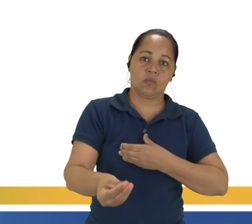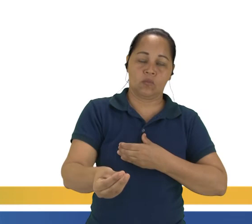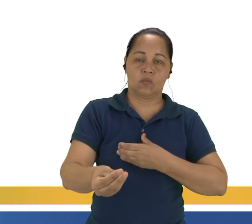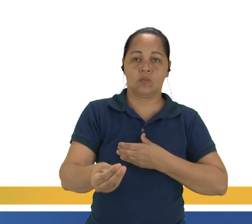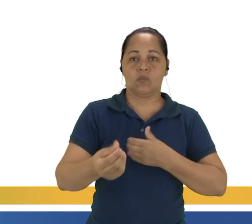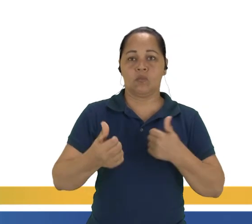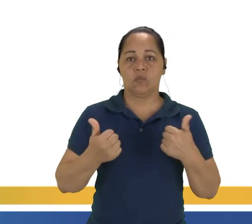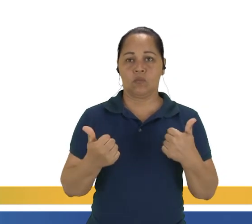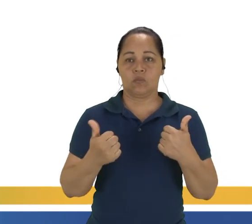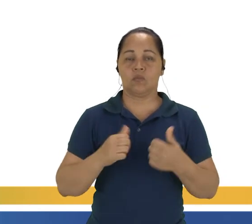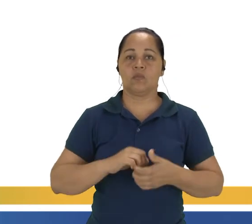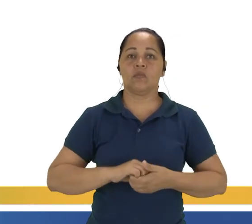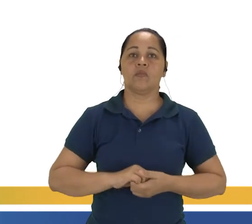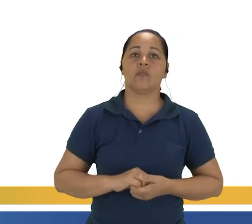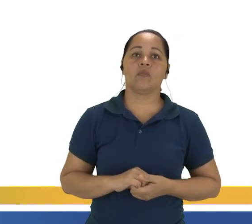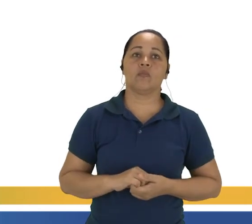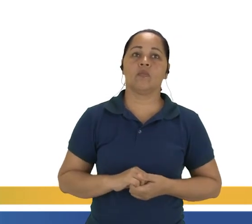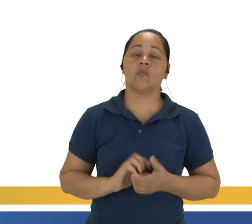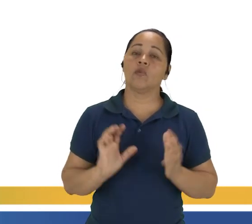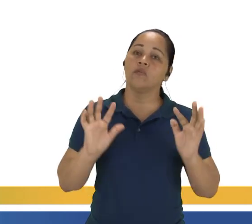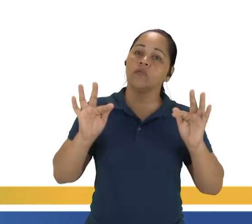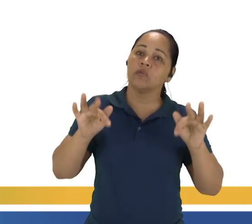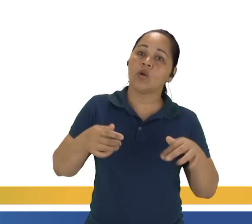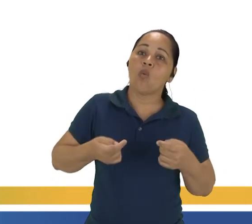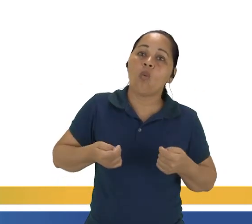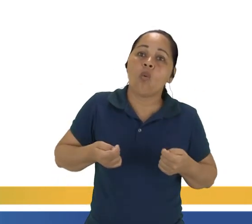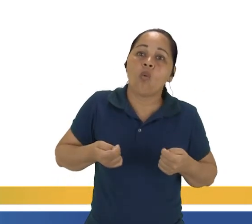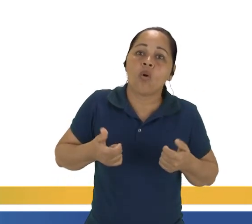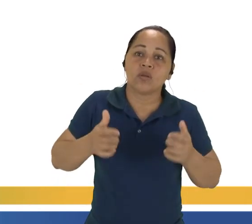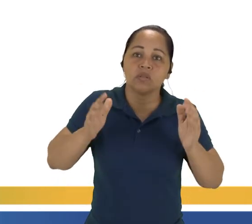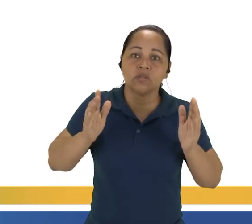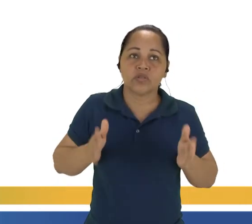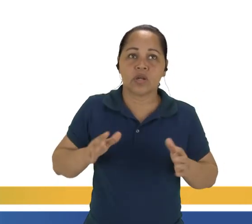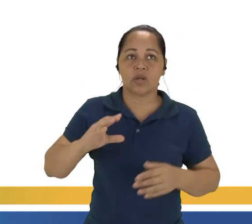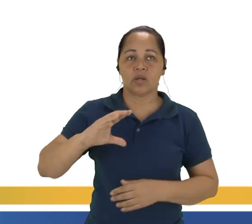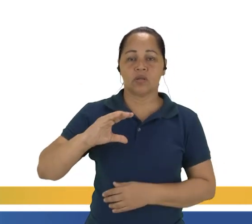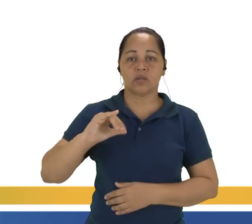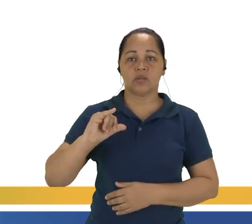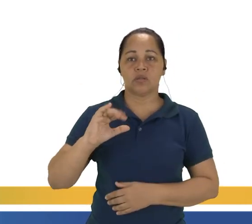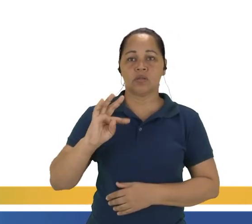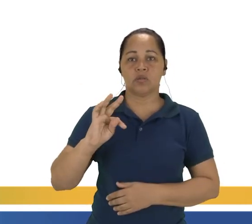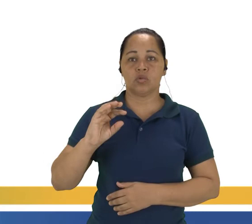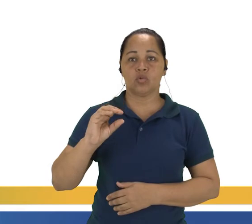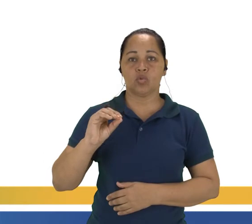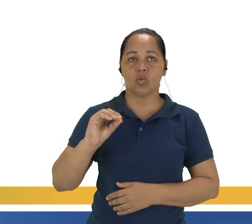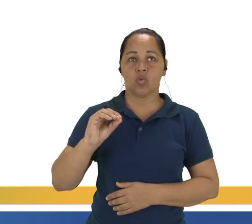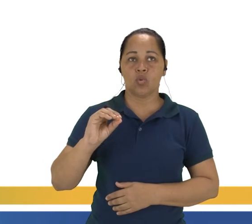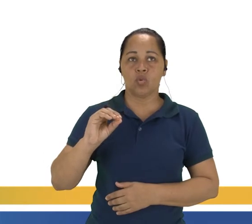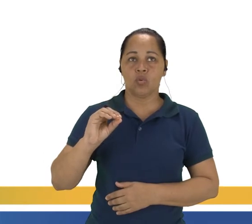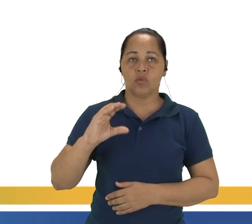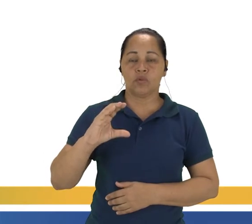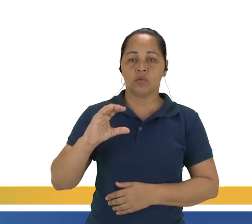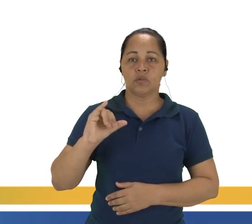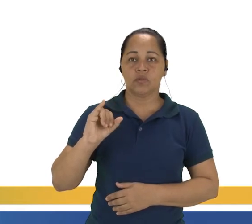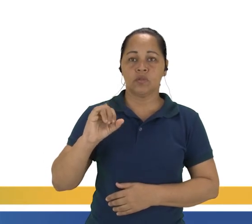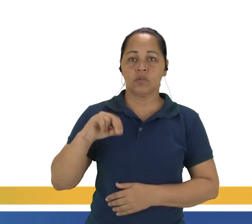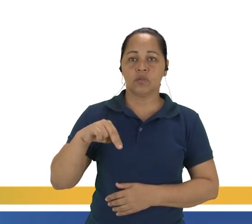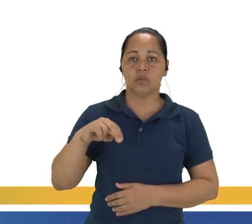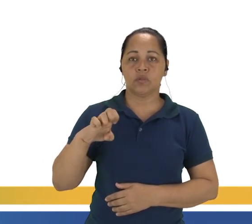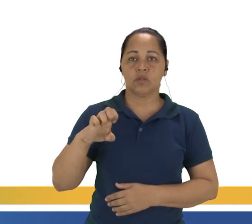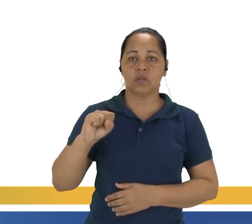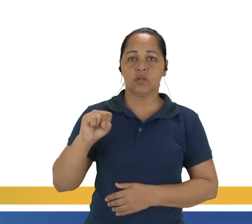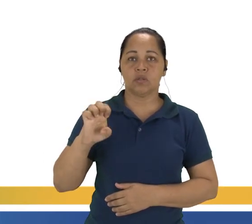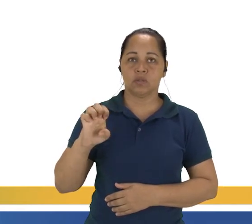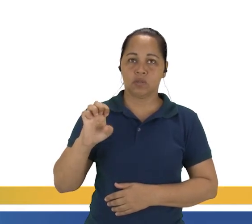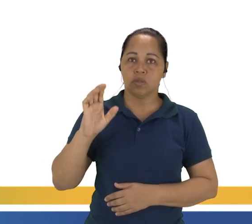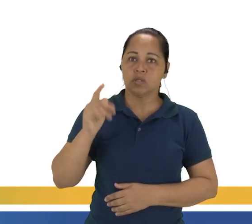bom? No final, então, propriamente a citocinese, que é a separação. Nesse momento, as células já estão se organizando, você pode